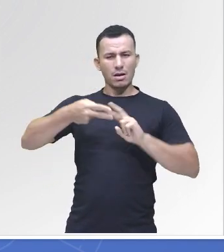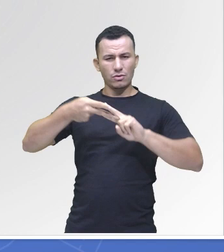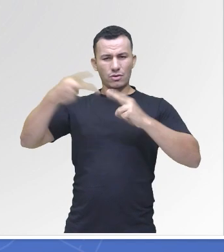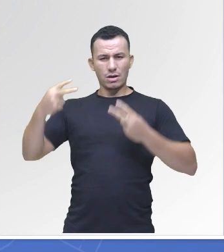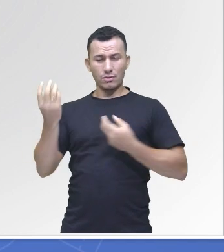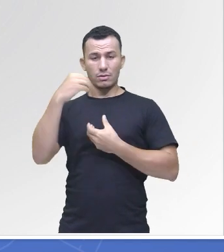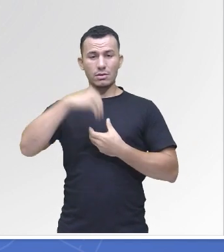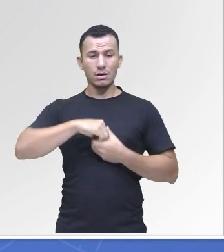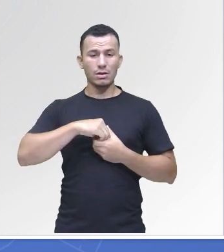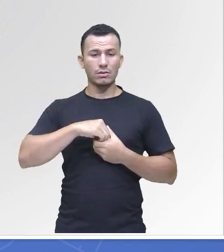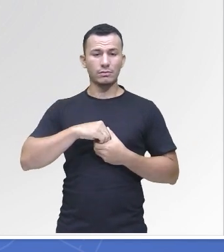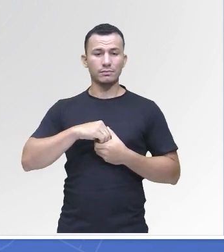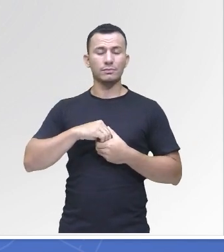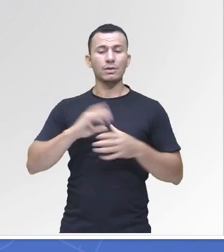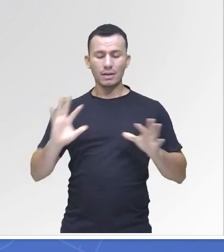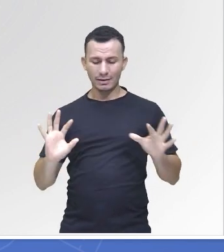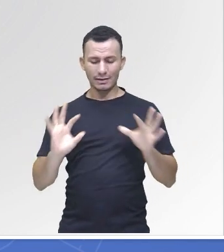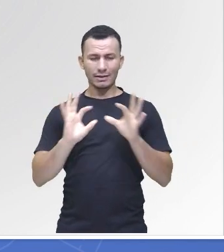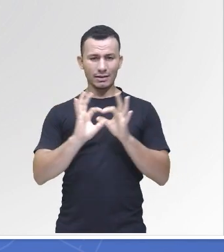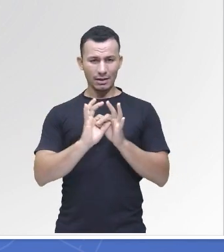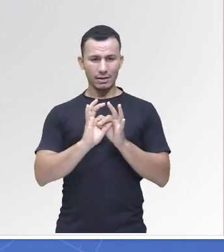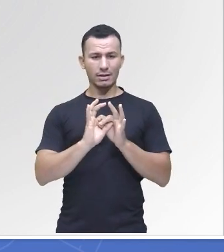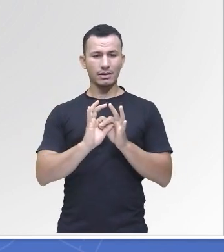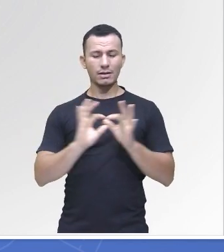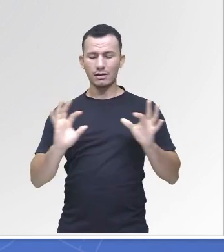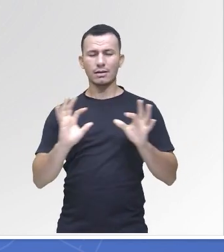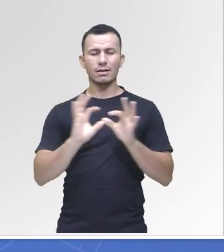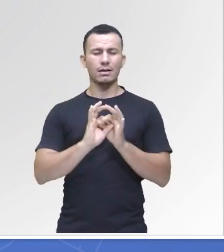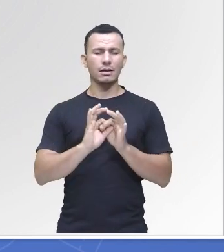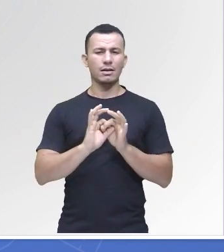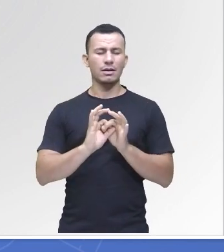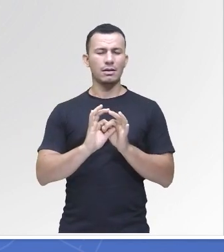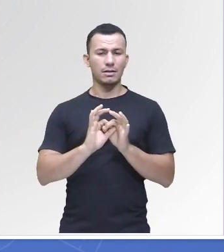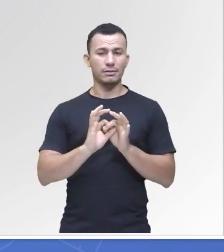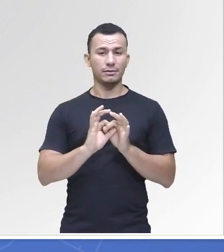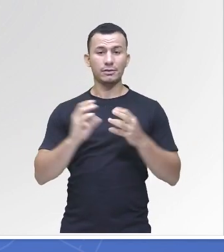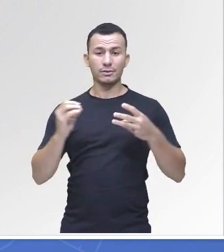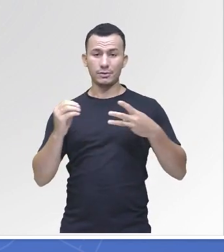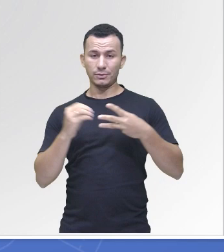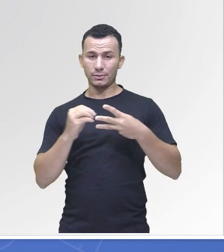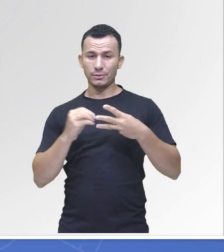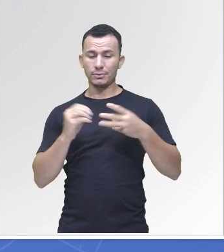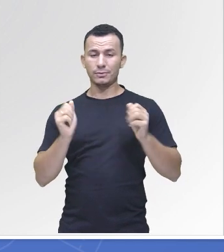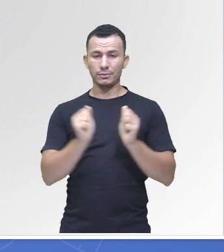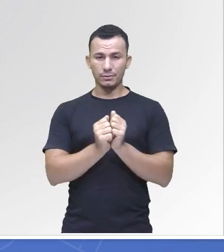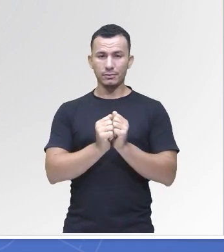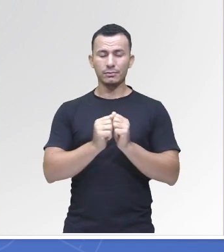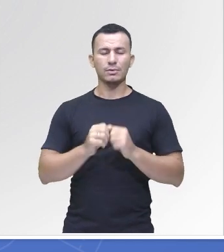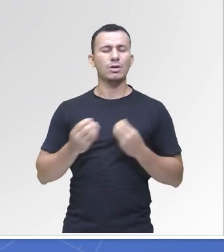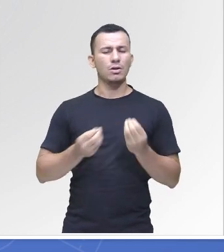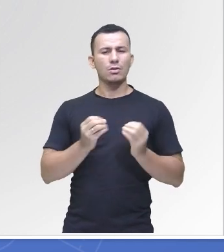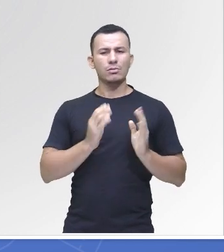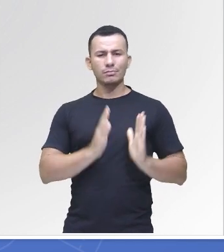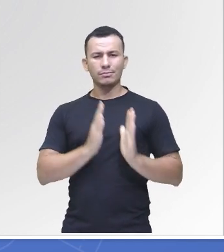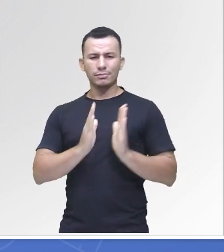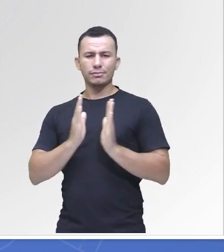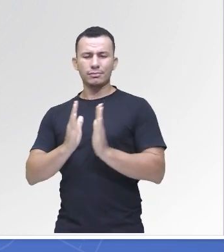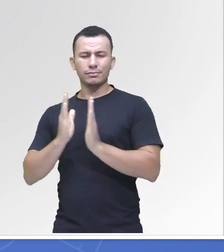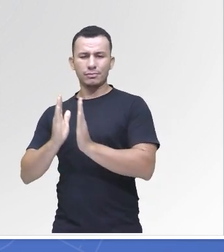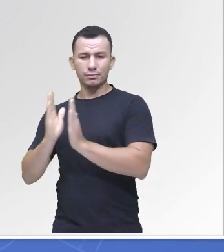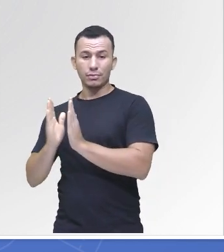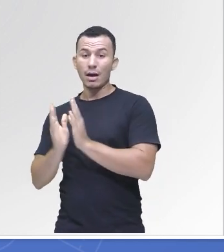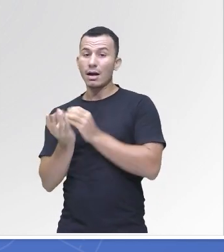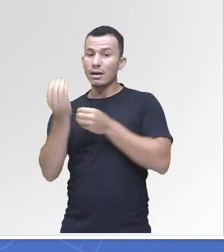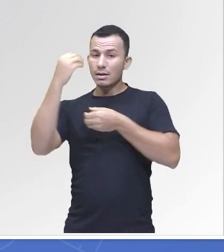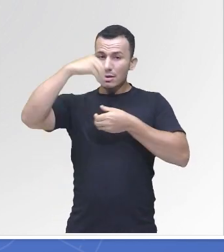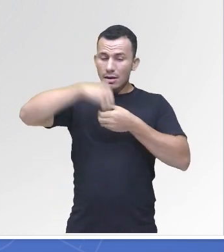e aqui a ligação entre ele. A ligação entre ele e essa célula. E aí, nesse processo em que o vírus entra